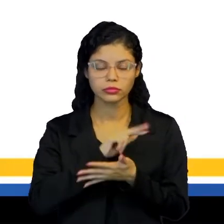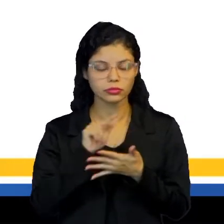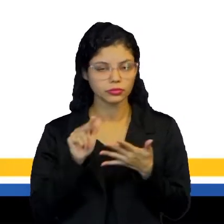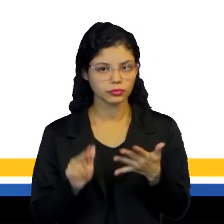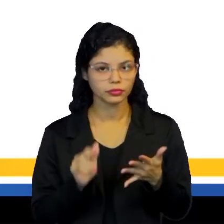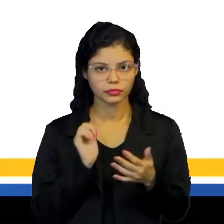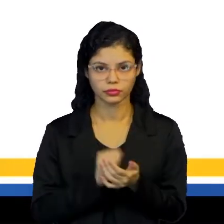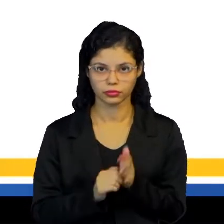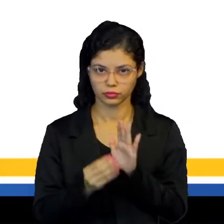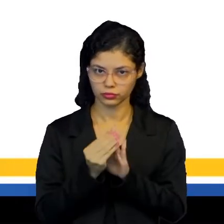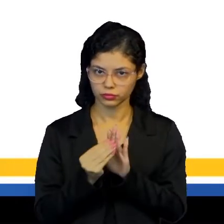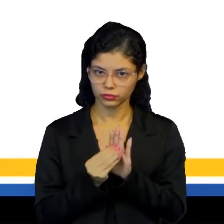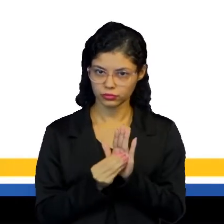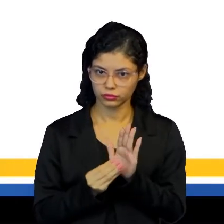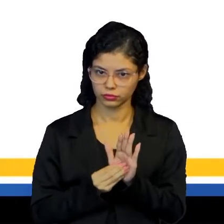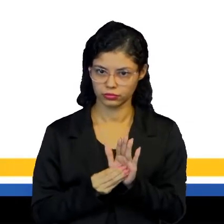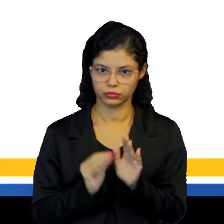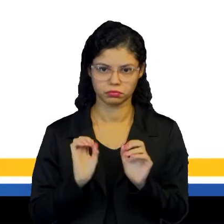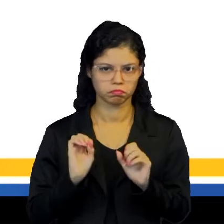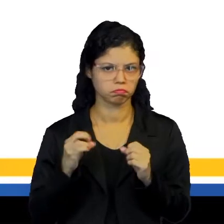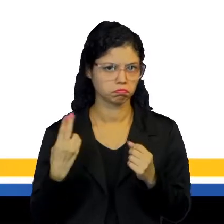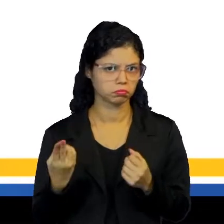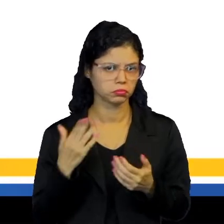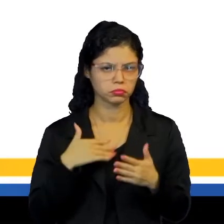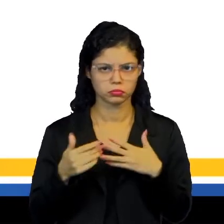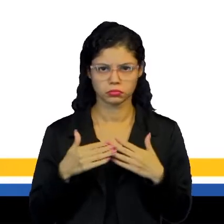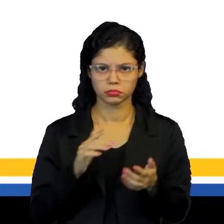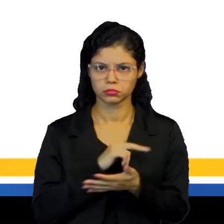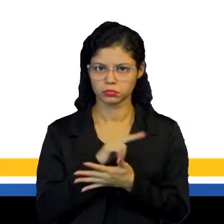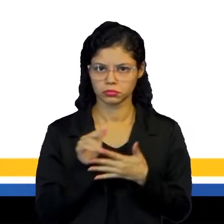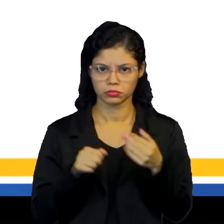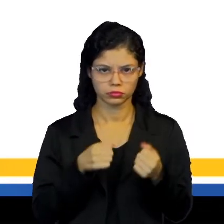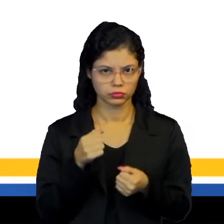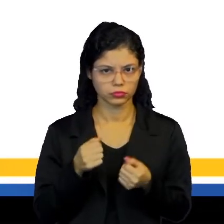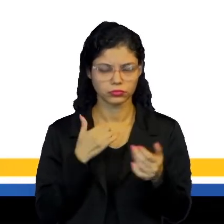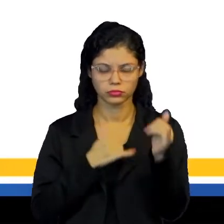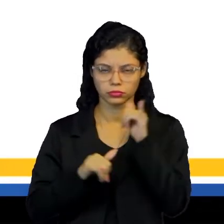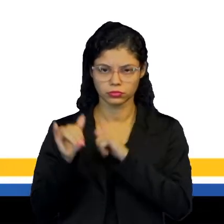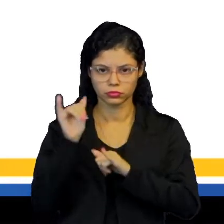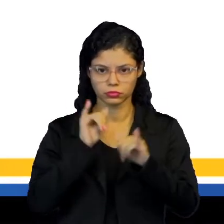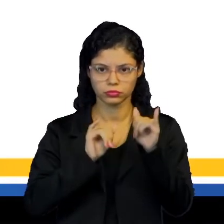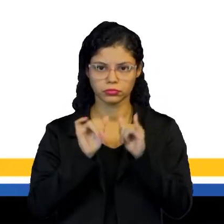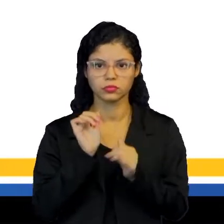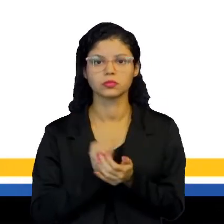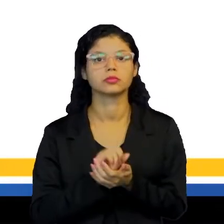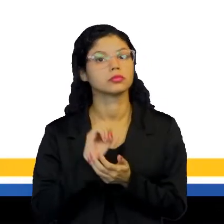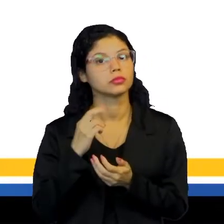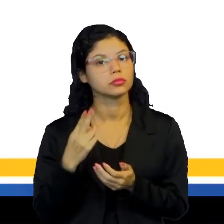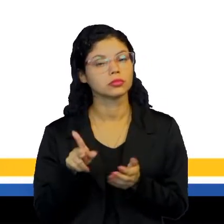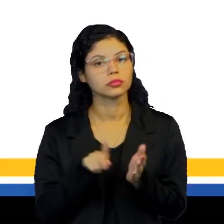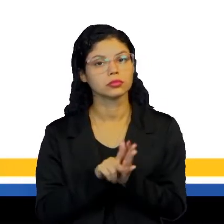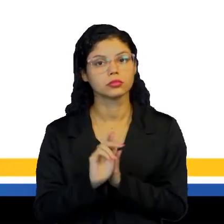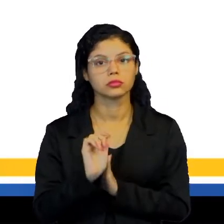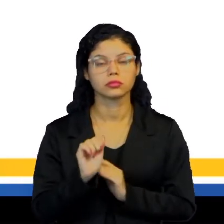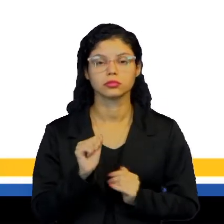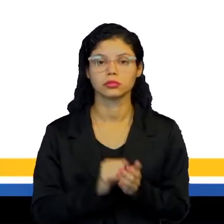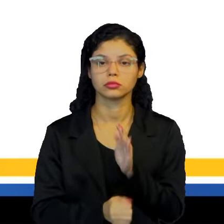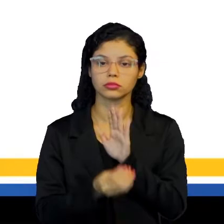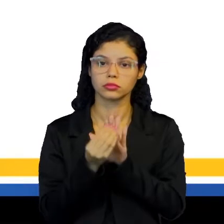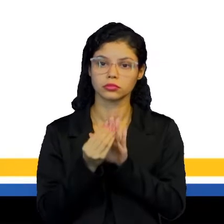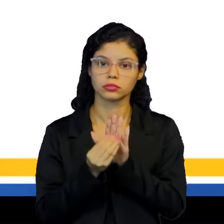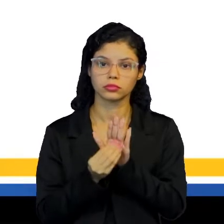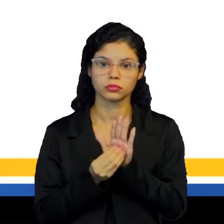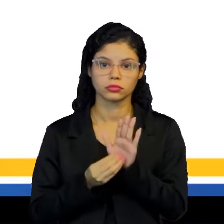diversos tipos de dados, seja pelos vários veículos de informações ou pelas sinalizações